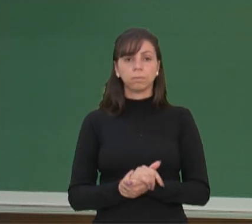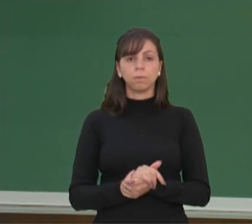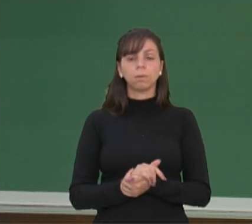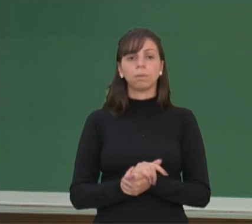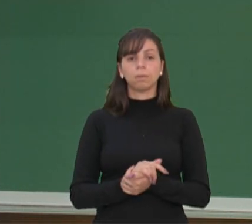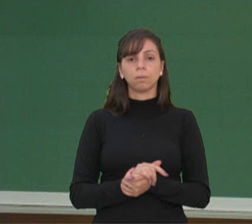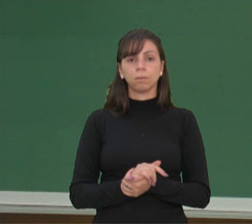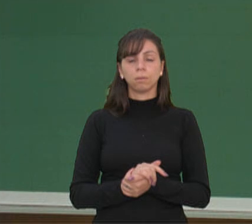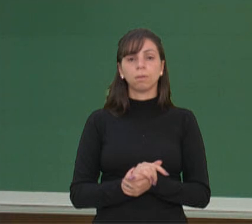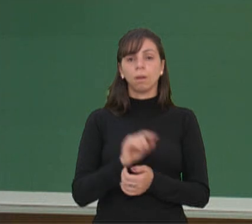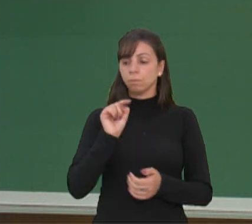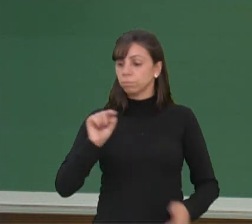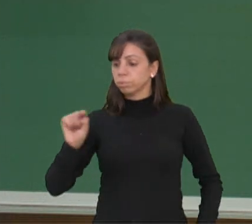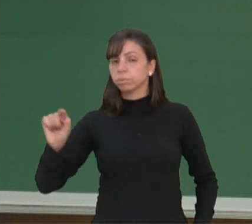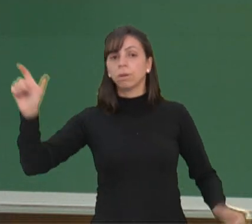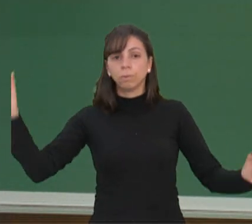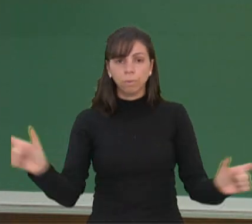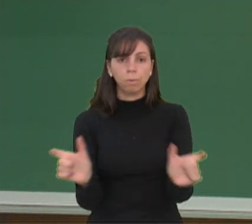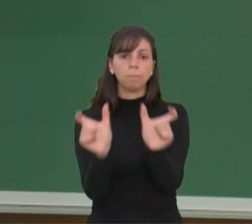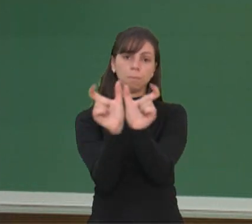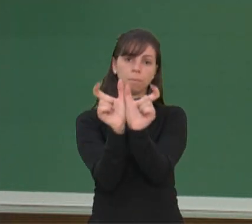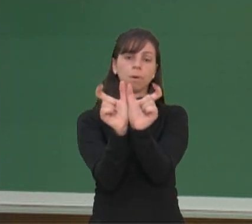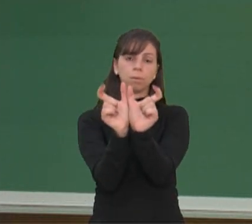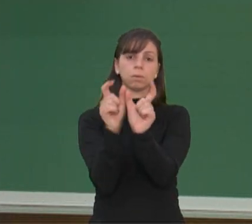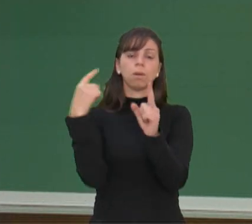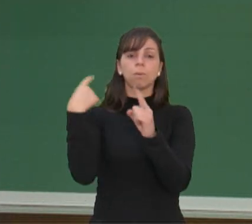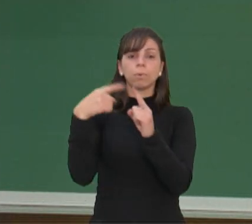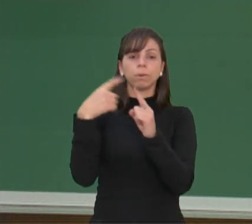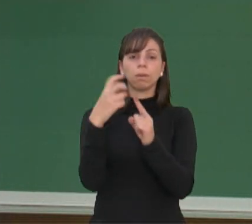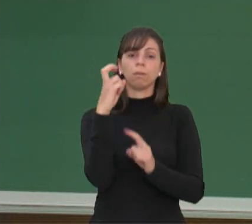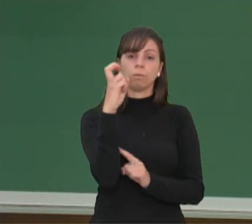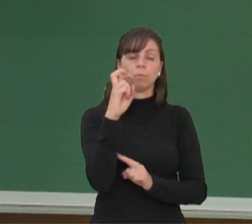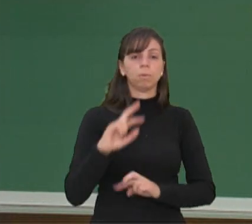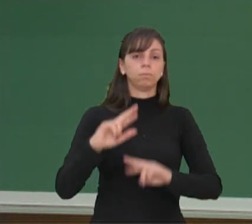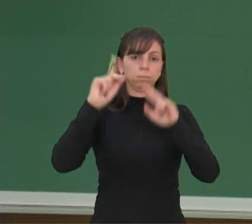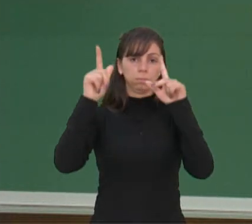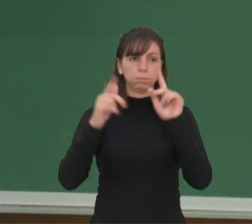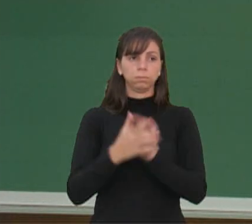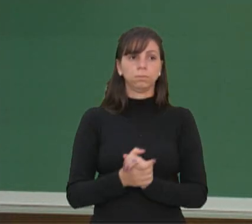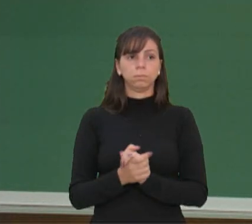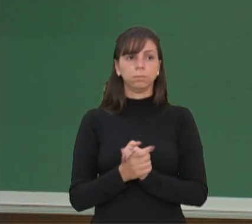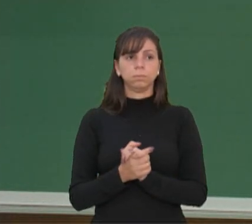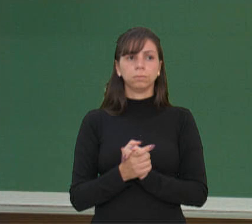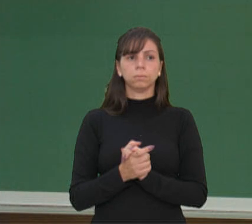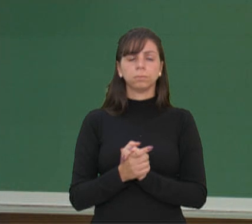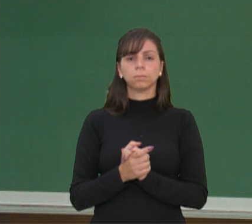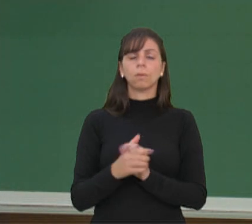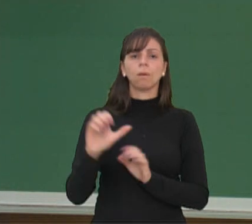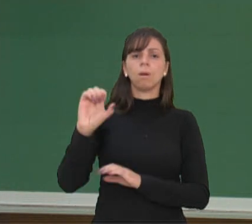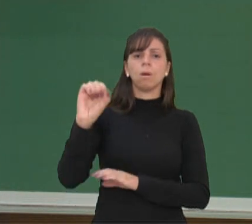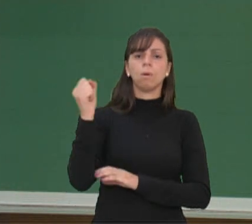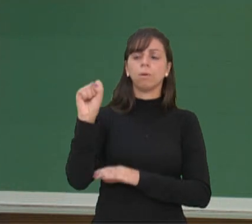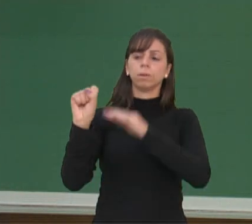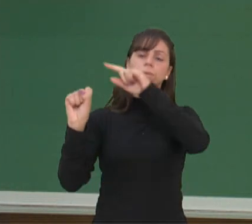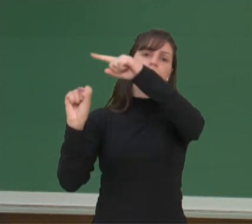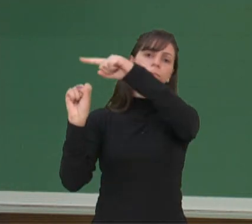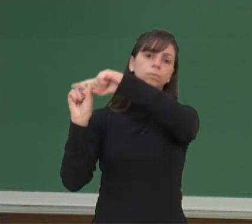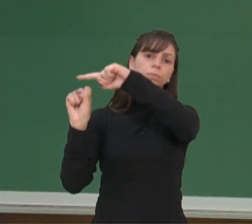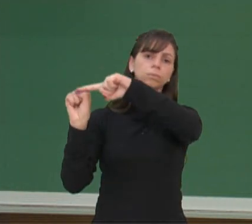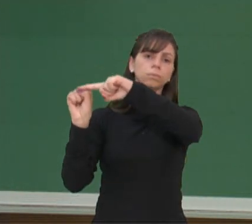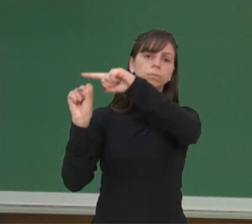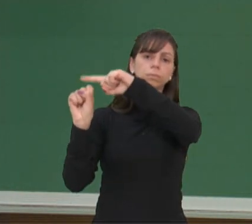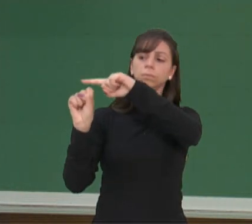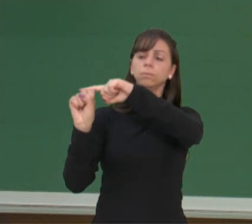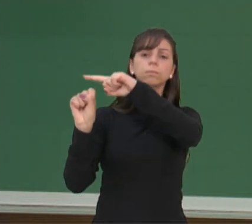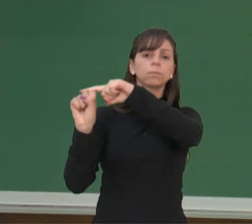composta. Tem um número aqui se metendo no meio. Tá? E esse traço aqui significa o que, esse traço em cima do 8? Significa que o 8 é o período, é o 8 que